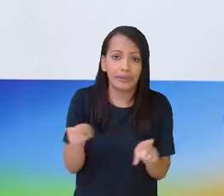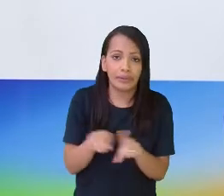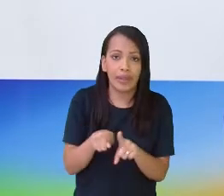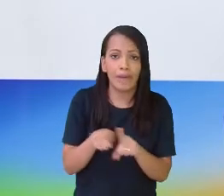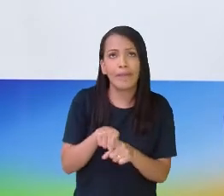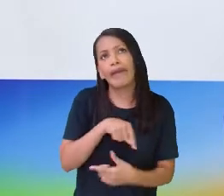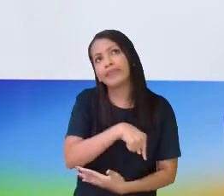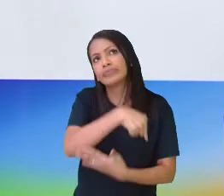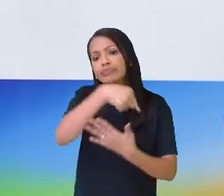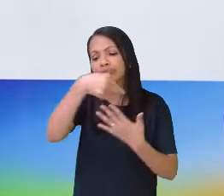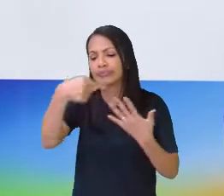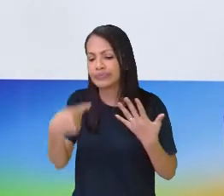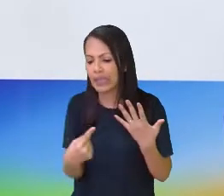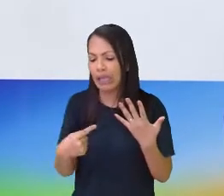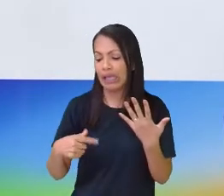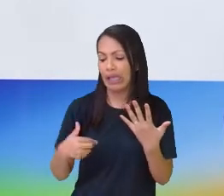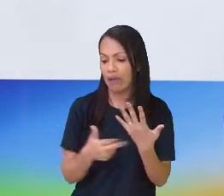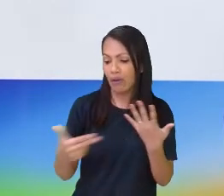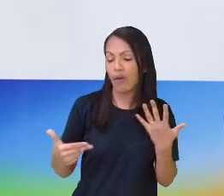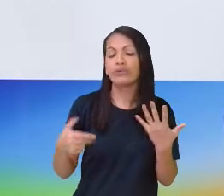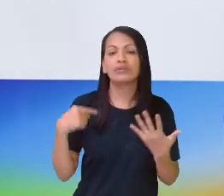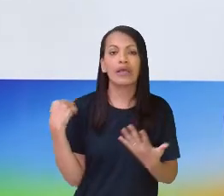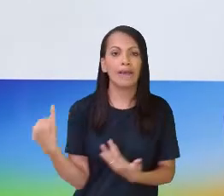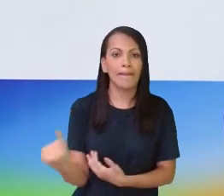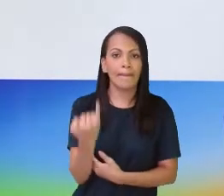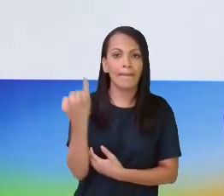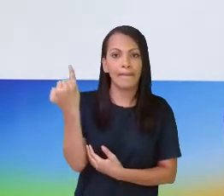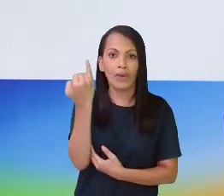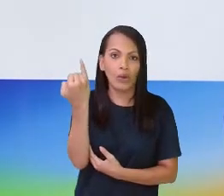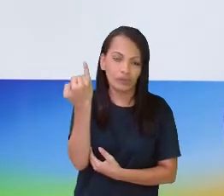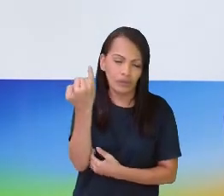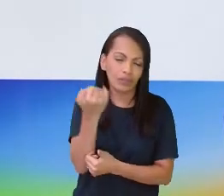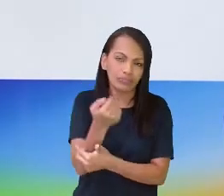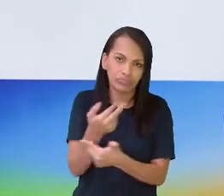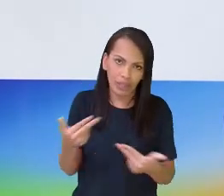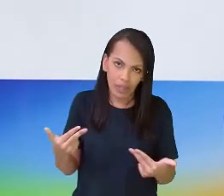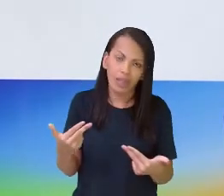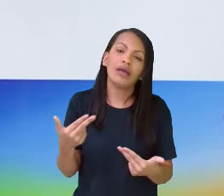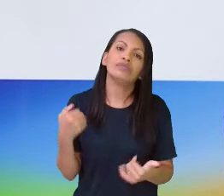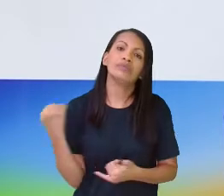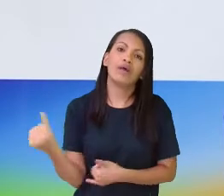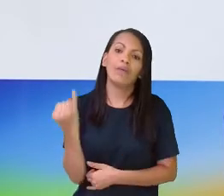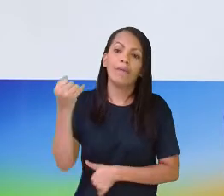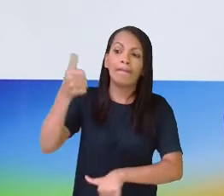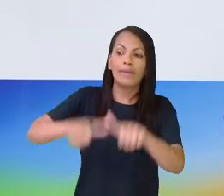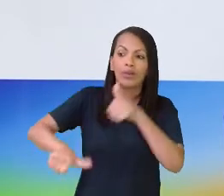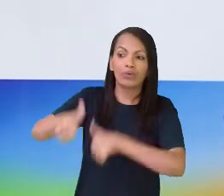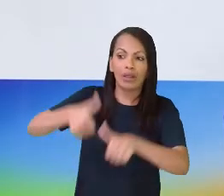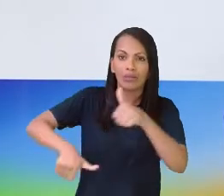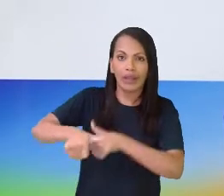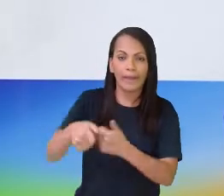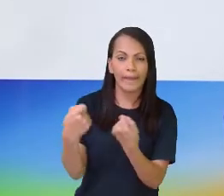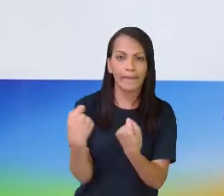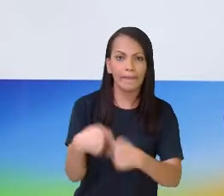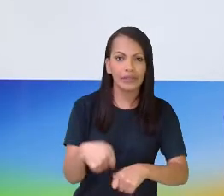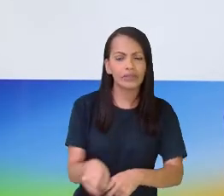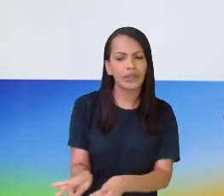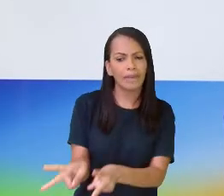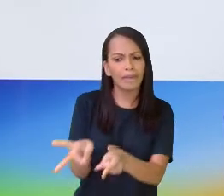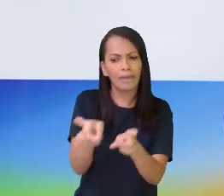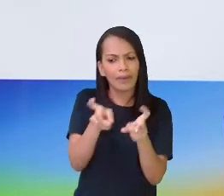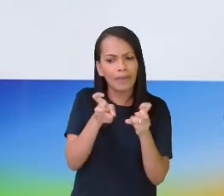elemento indispensável, importante, mecanismo importante no processo de avaliação. Então, a gente precisa